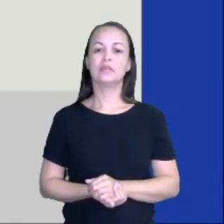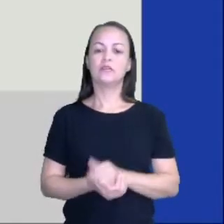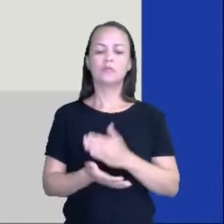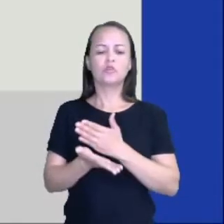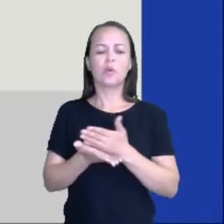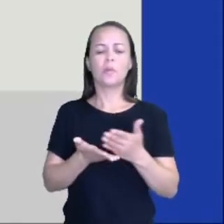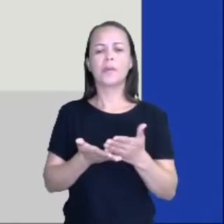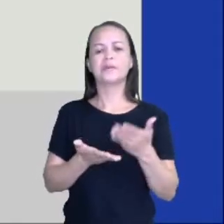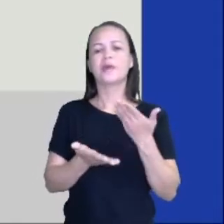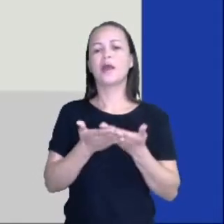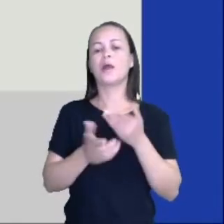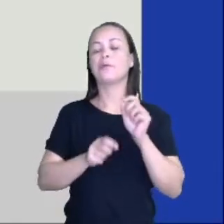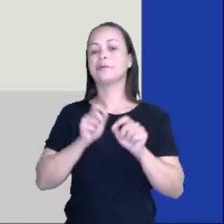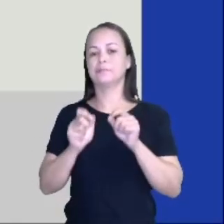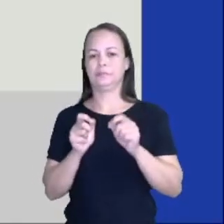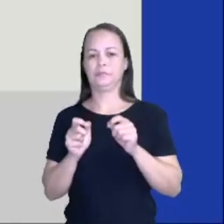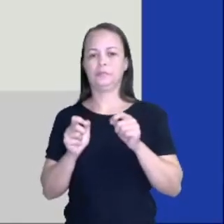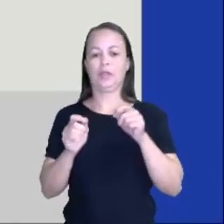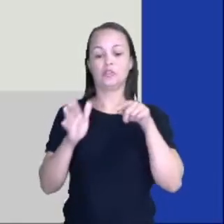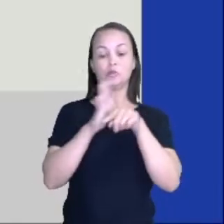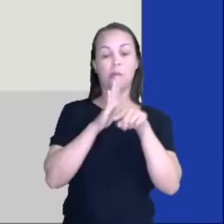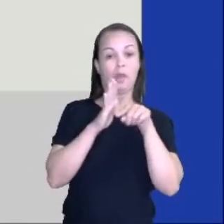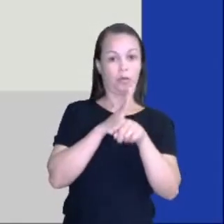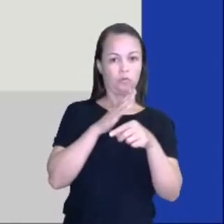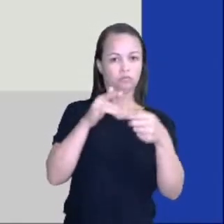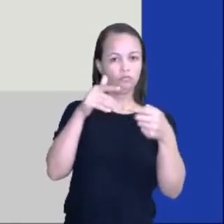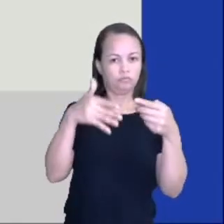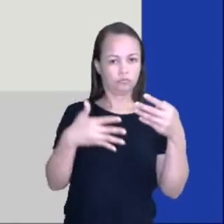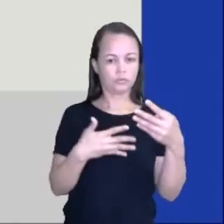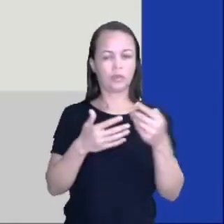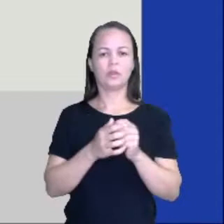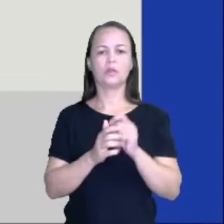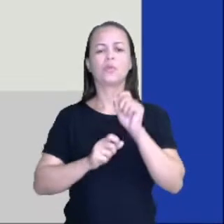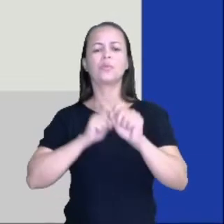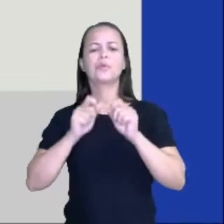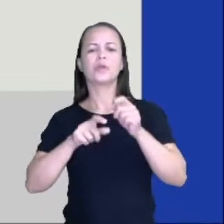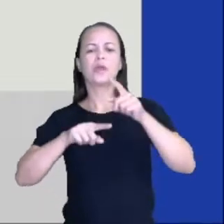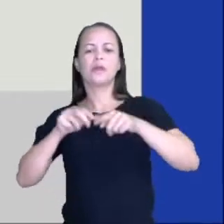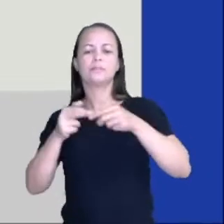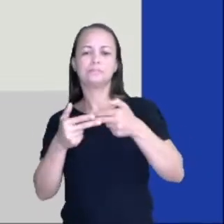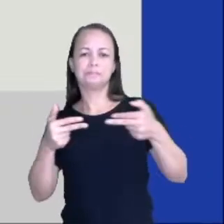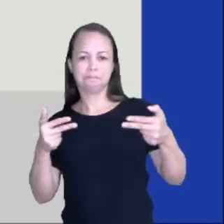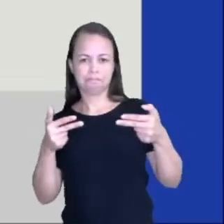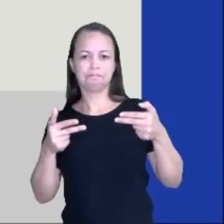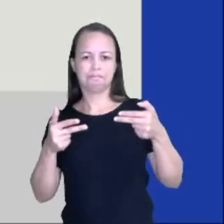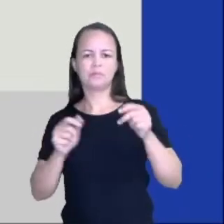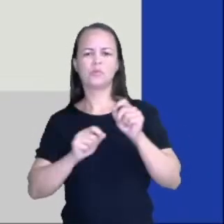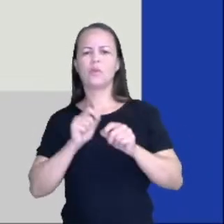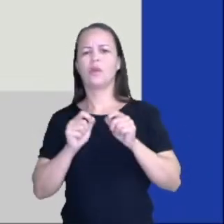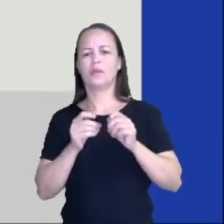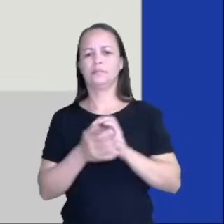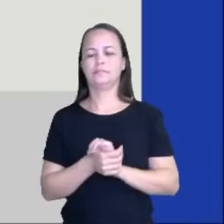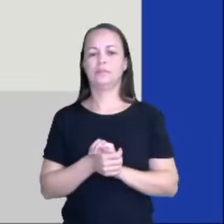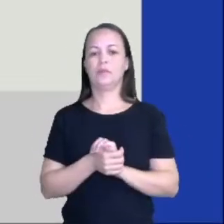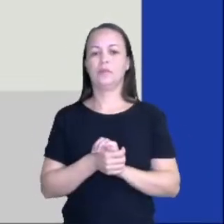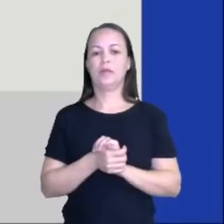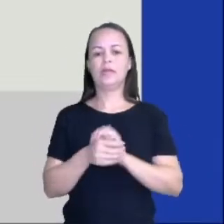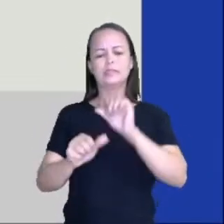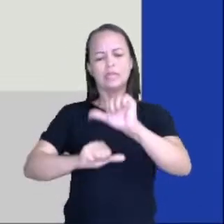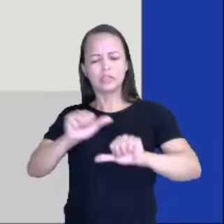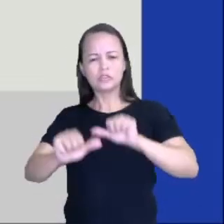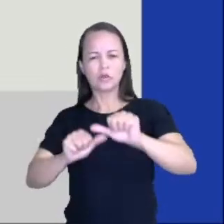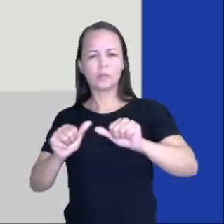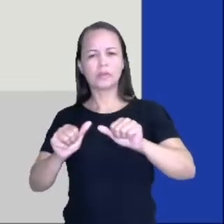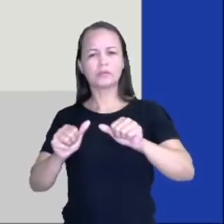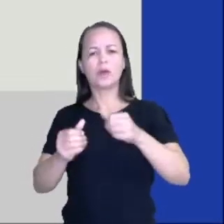com as seguintes perguntas. O que é matéria? O que é transformação?